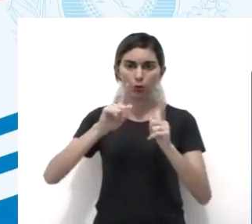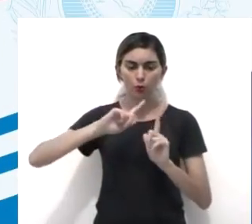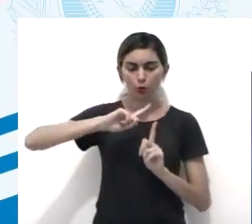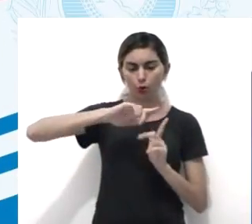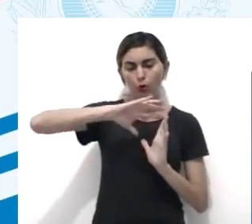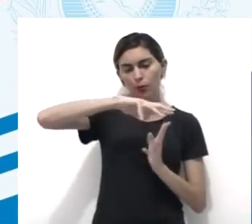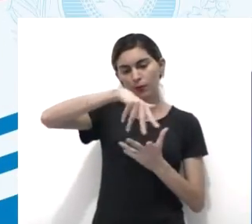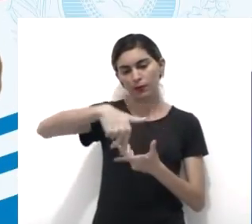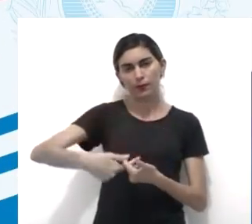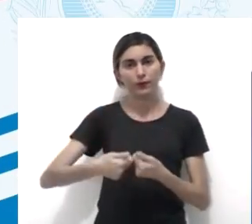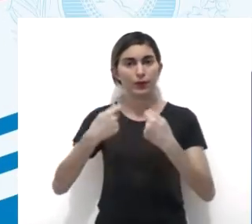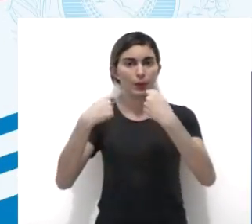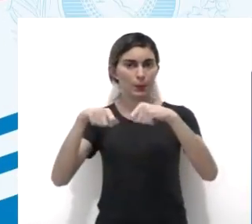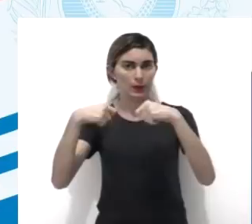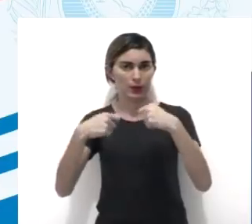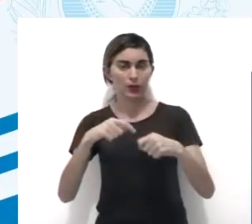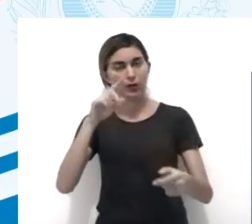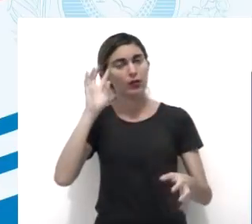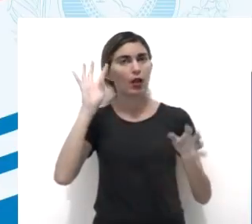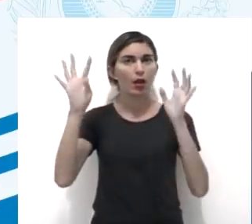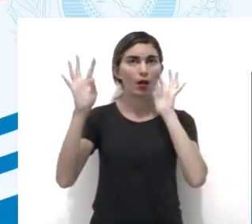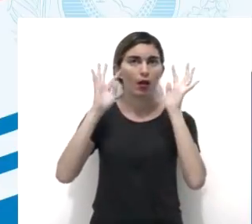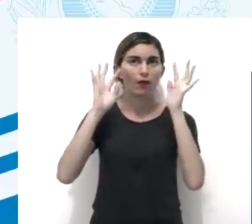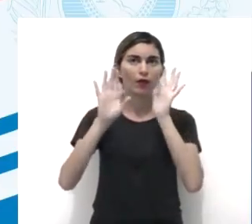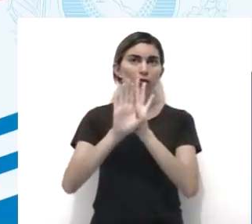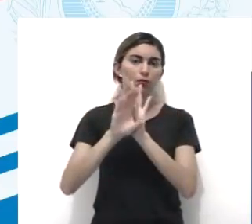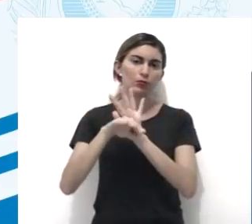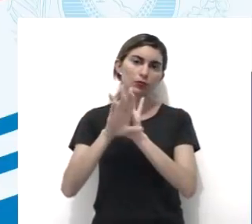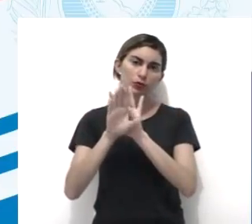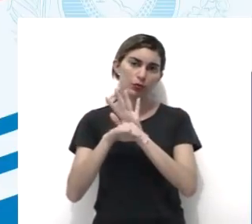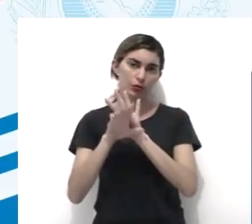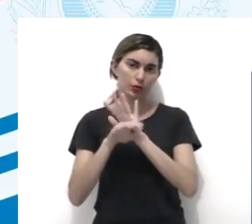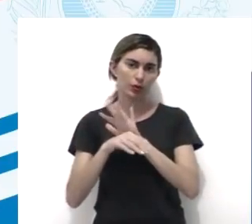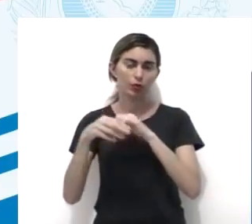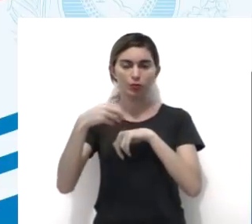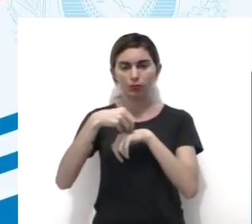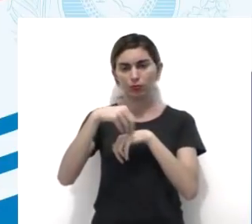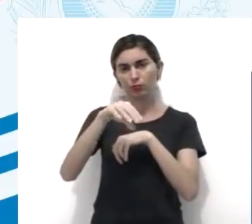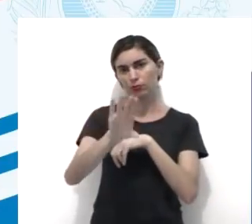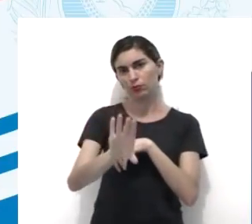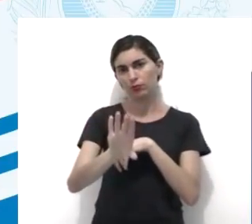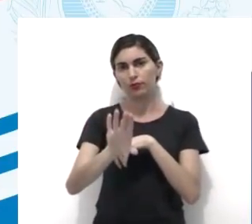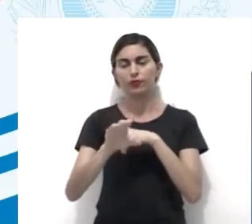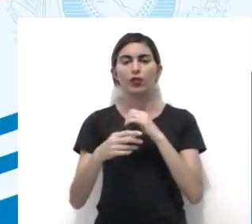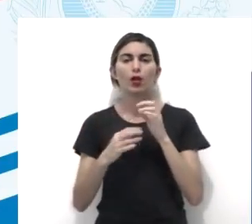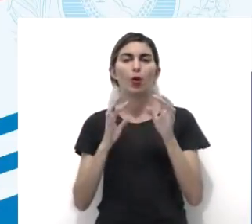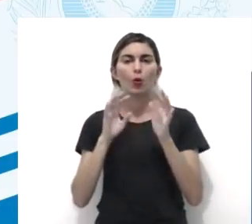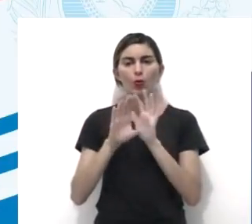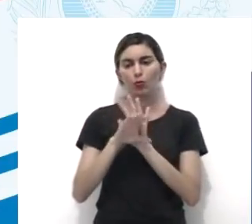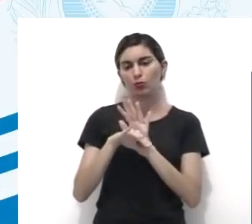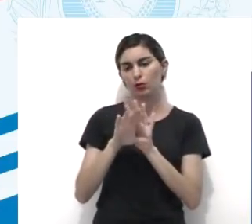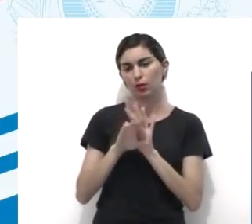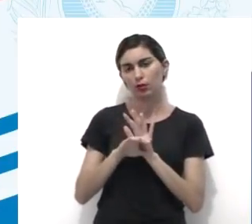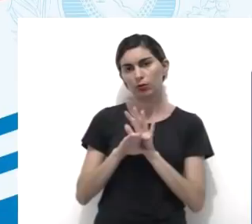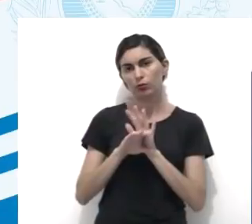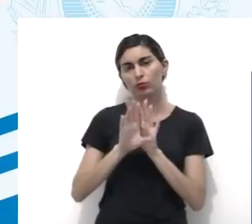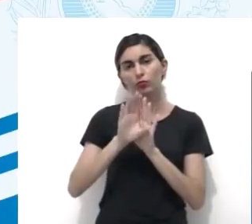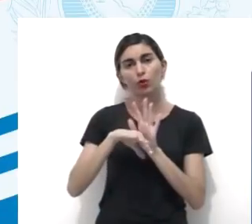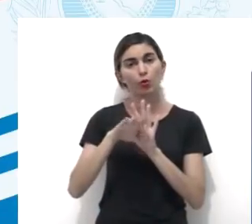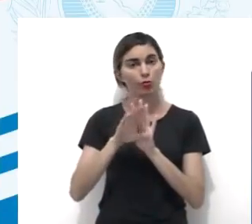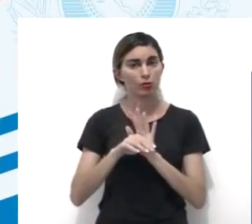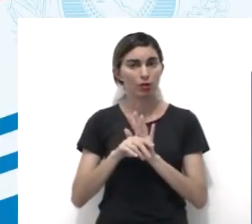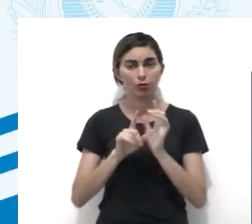globalizado, é preciso fazer uma reflexão conceitual. Então a gente vai trazer um pouco desses conceitos.